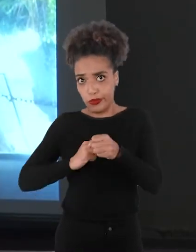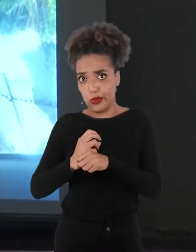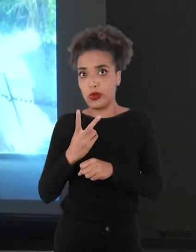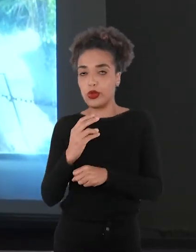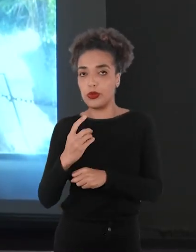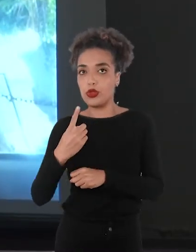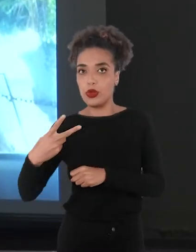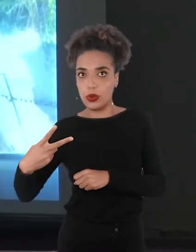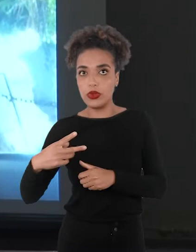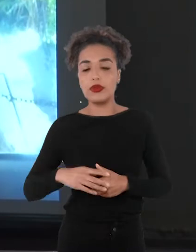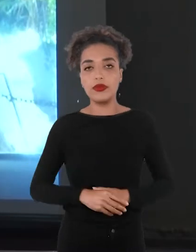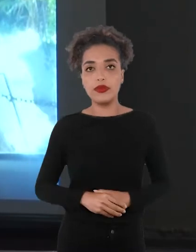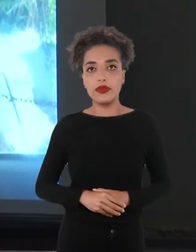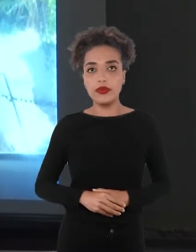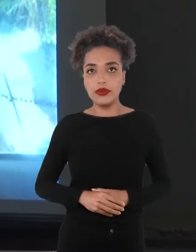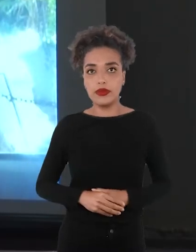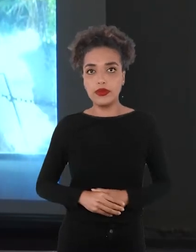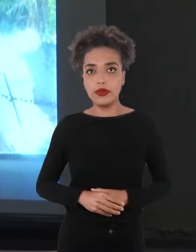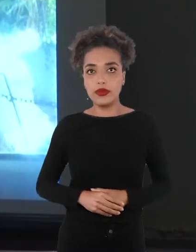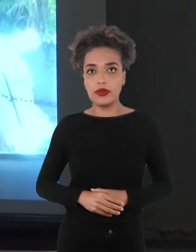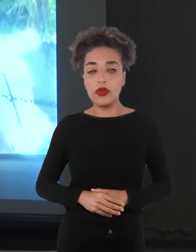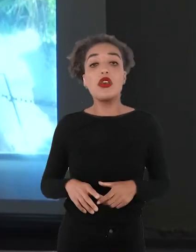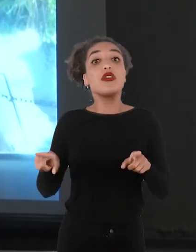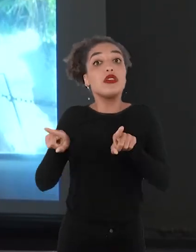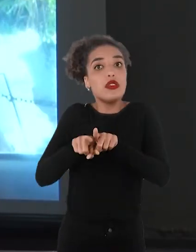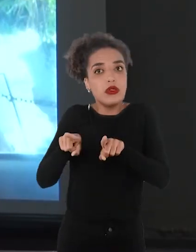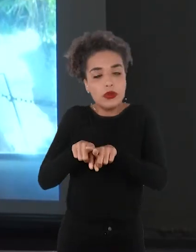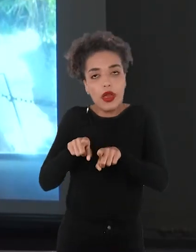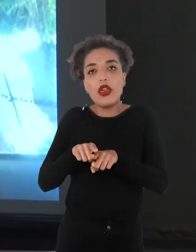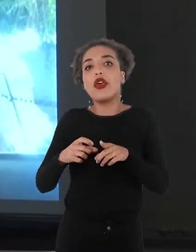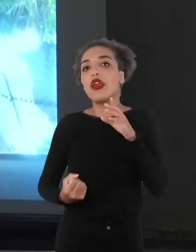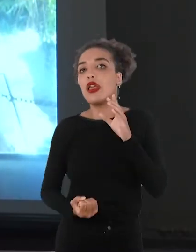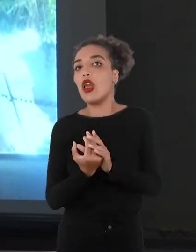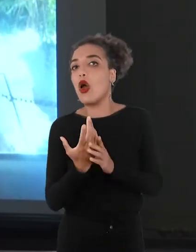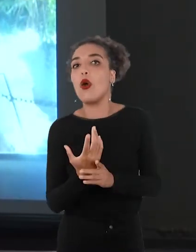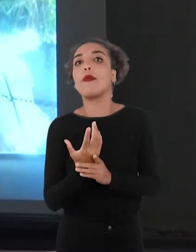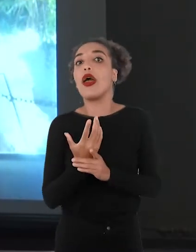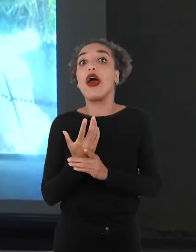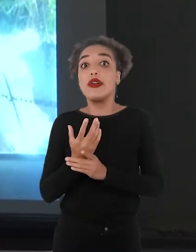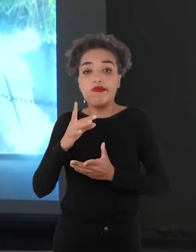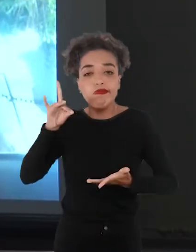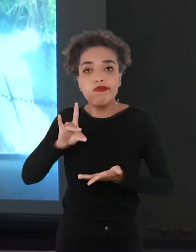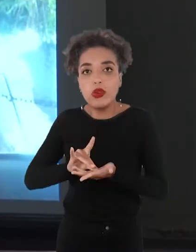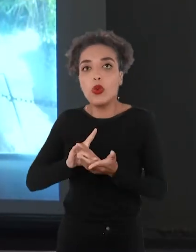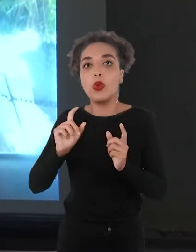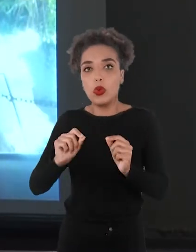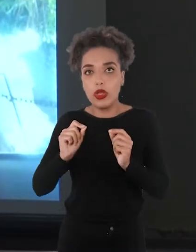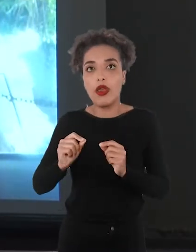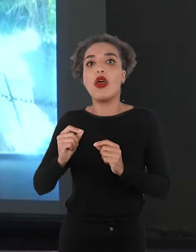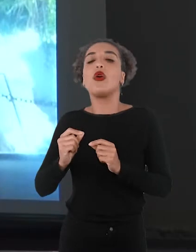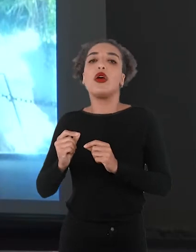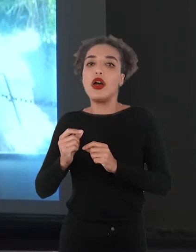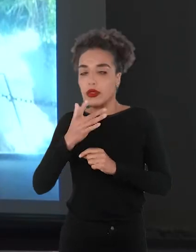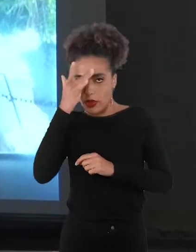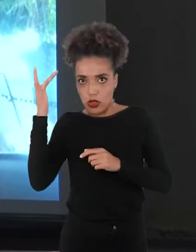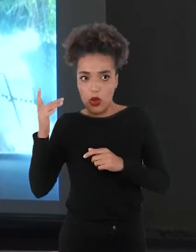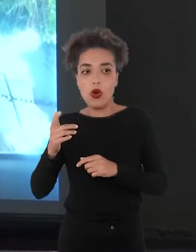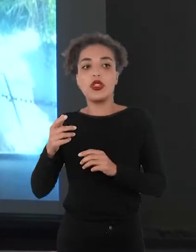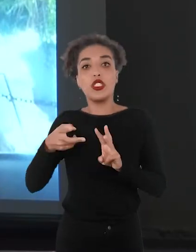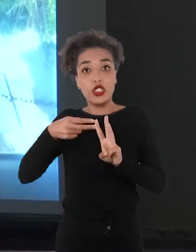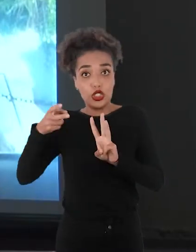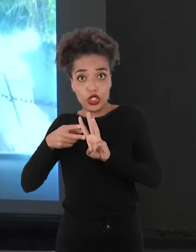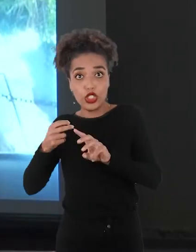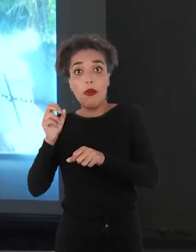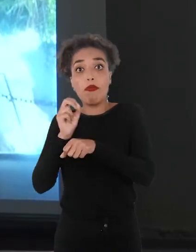2012 e também foi criada para garantir a inserção de indígenas em todos os cursos